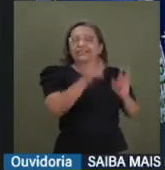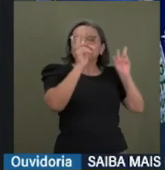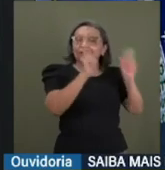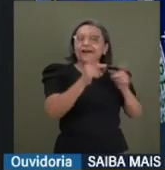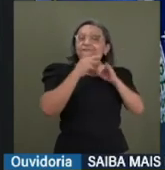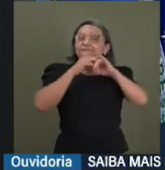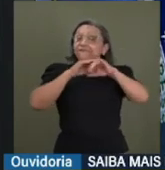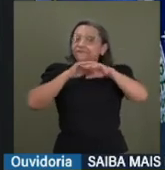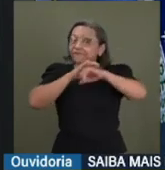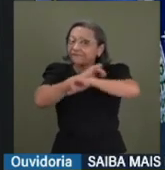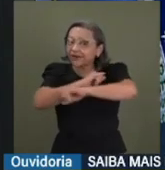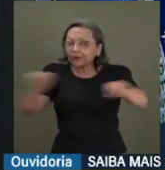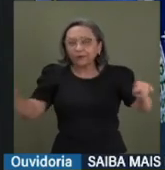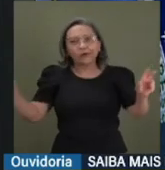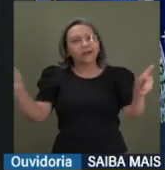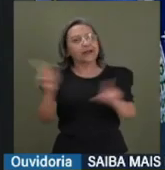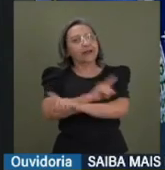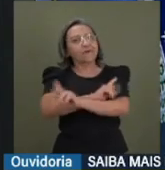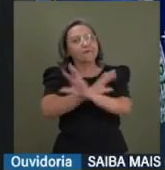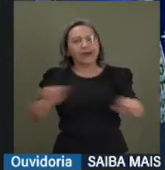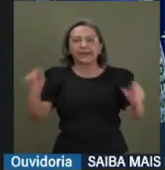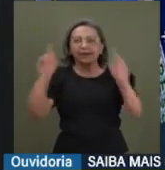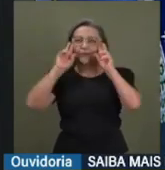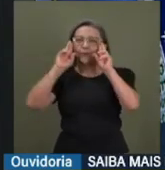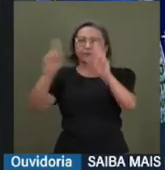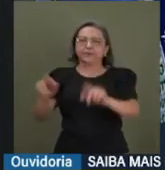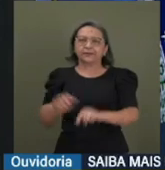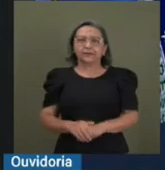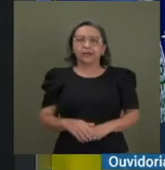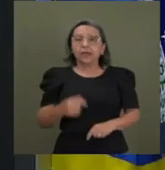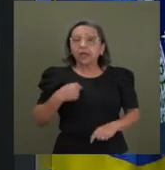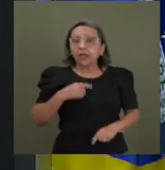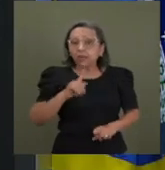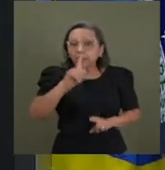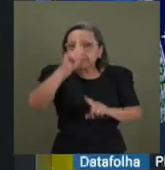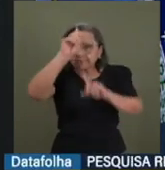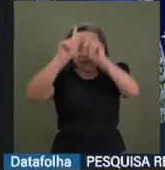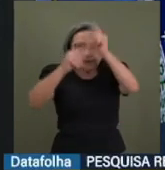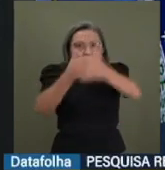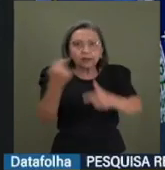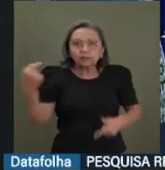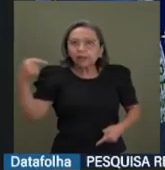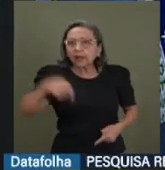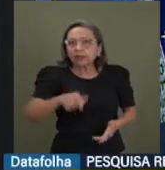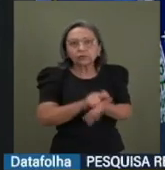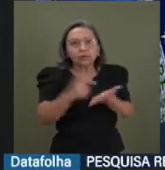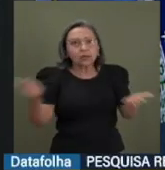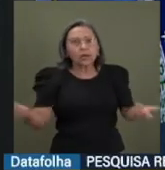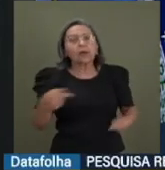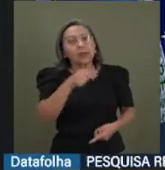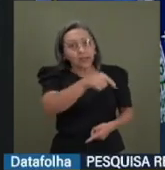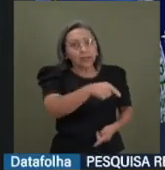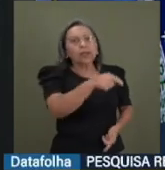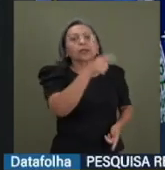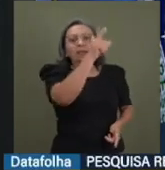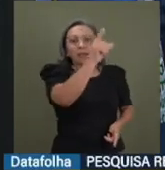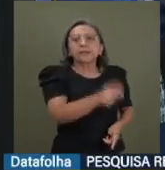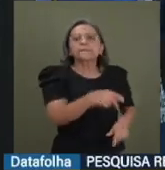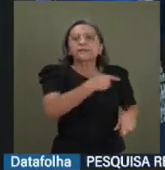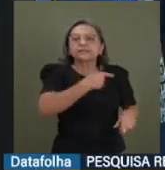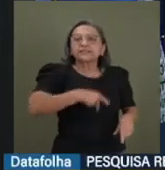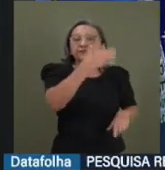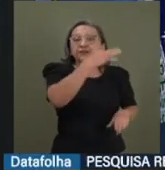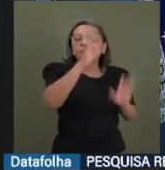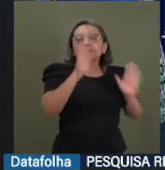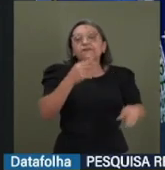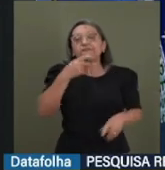cumprir. Não estou inventando, está na imprensa. Ele já disse que não vai cumprir.